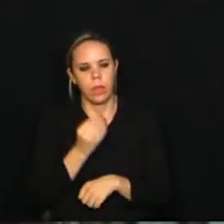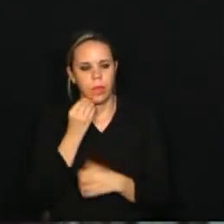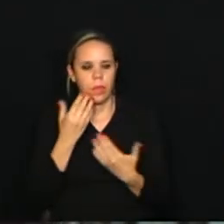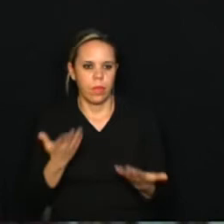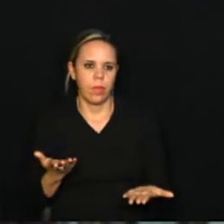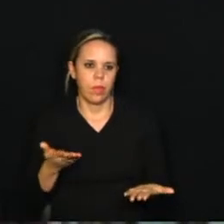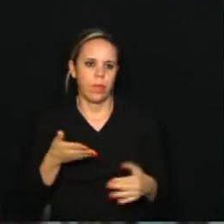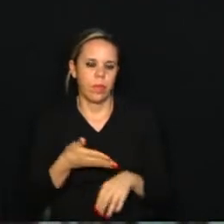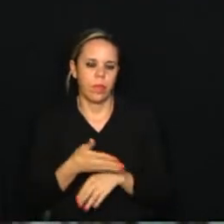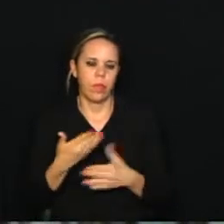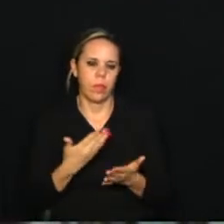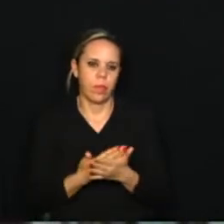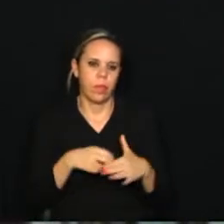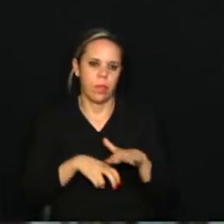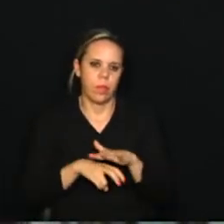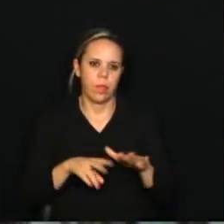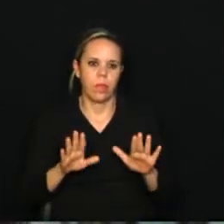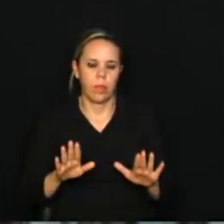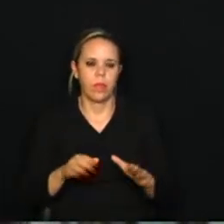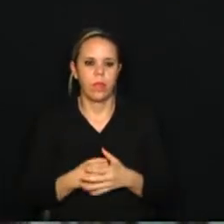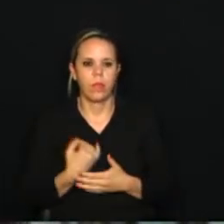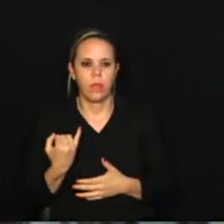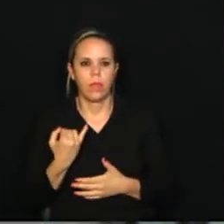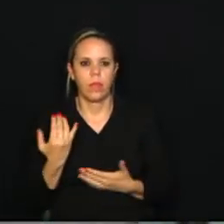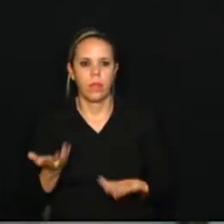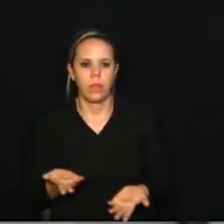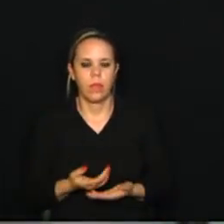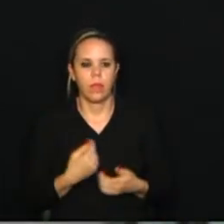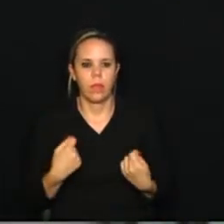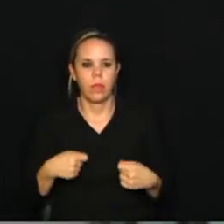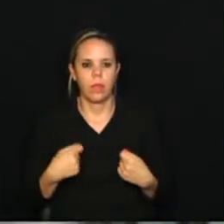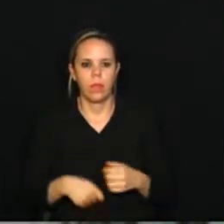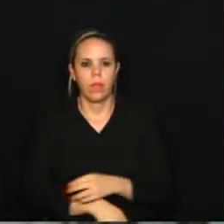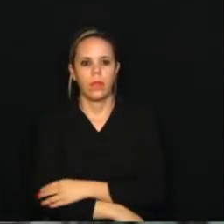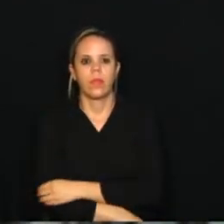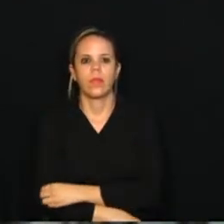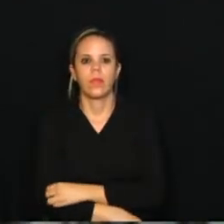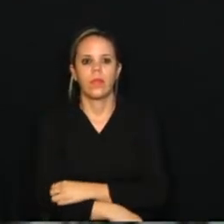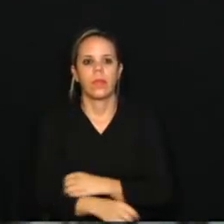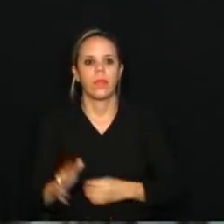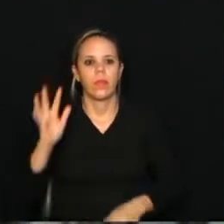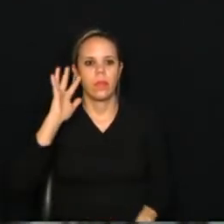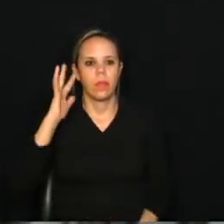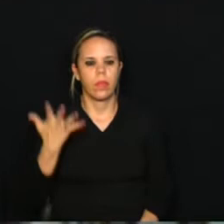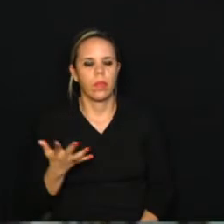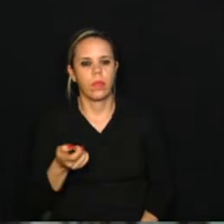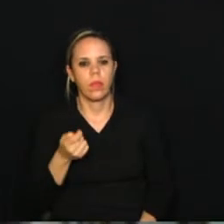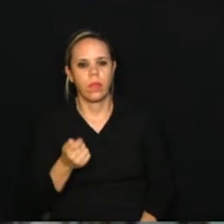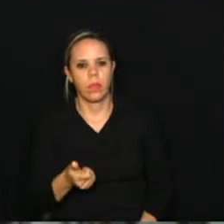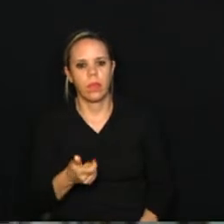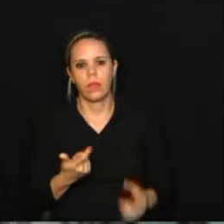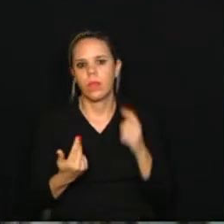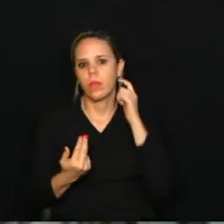Porém, a questão pontual, ela precisará ser resolvida quase que